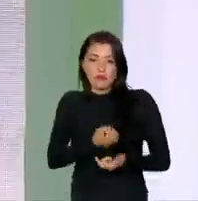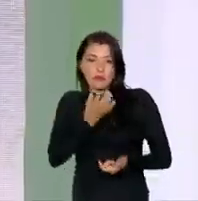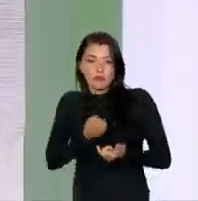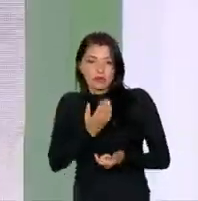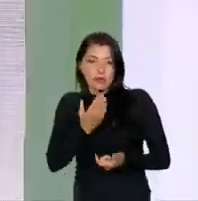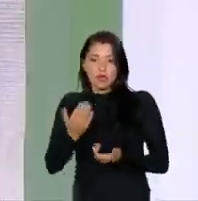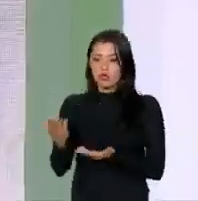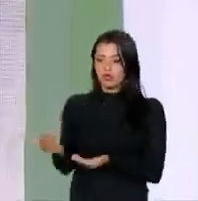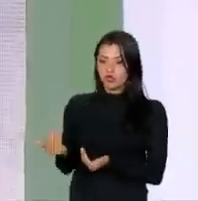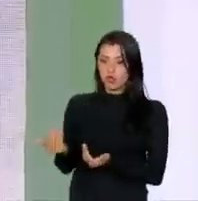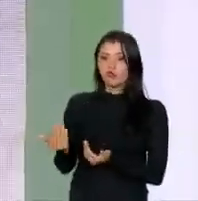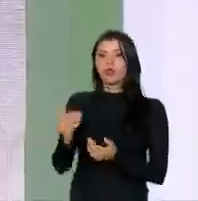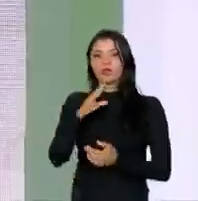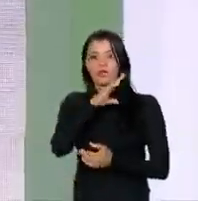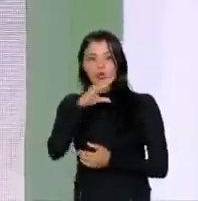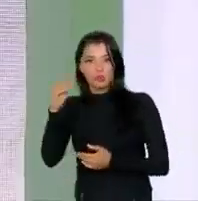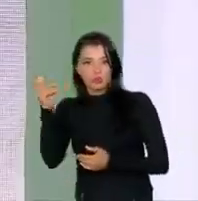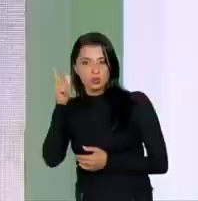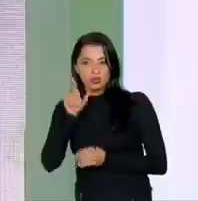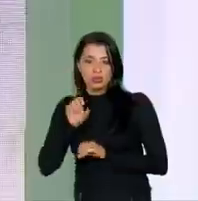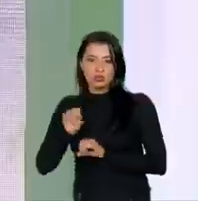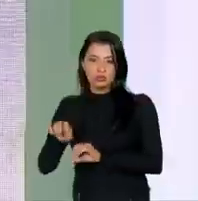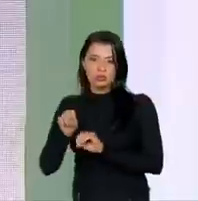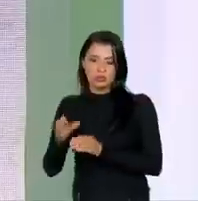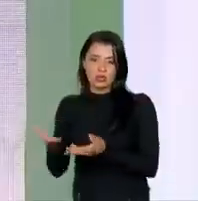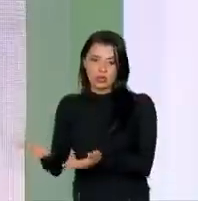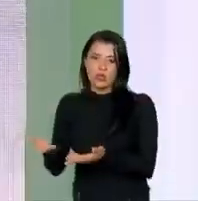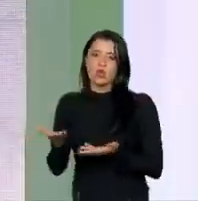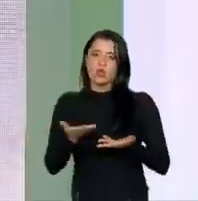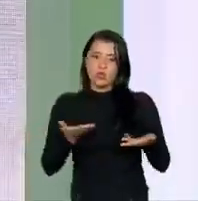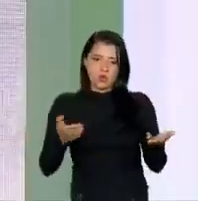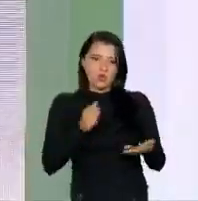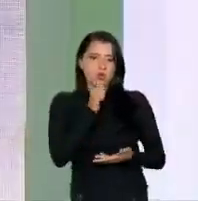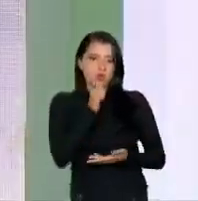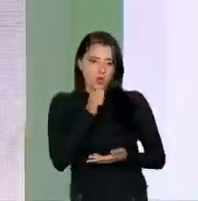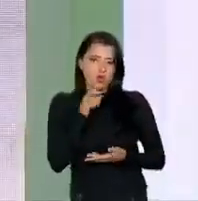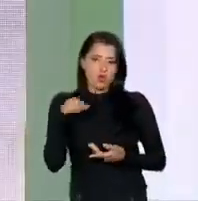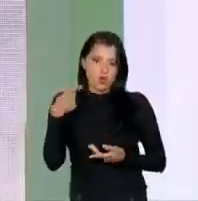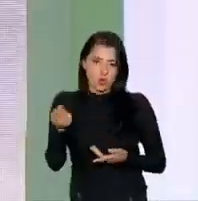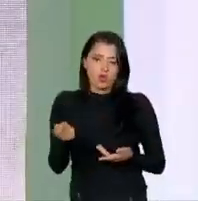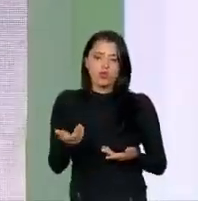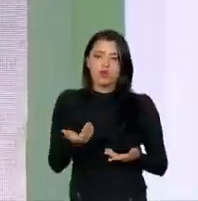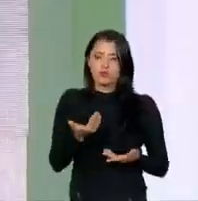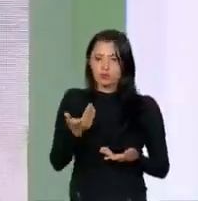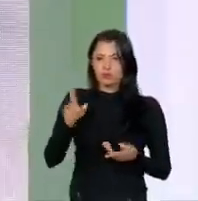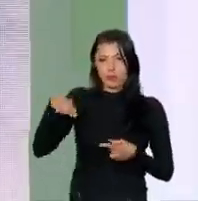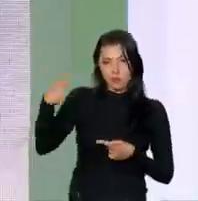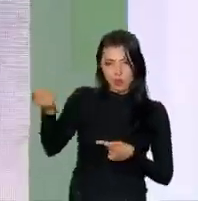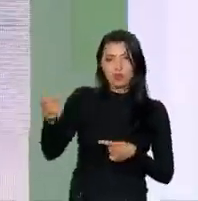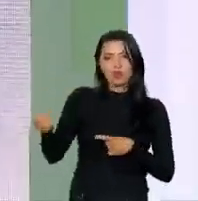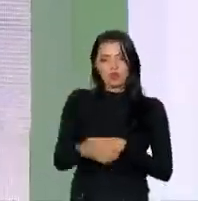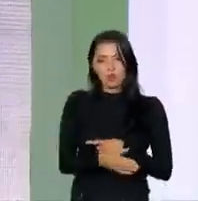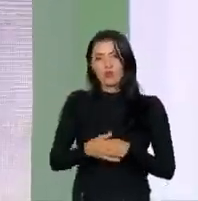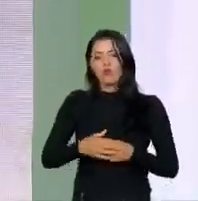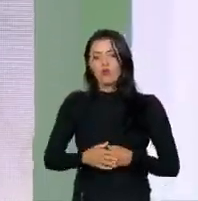alfabetizar os jovens e adultos, que hoje ainda, e daqui a pouco nós vamos lançar o novo EJA,